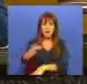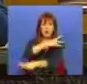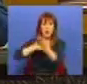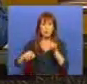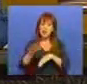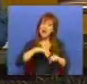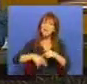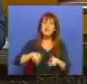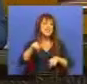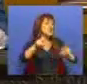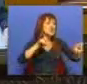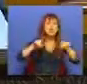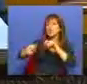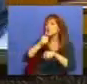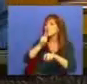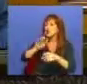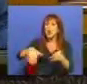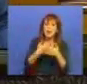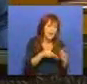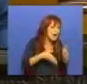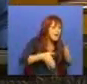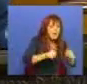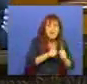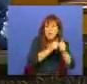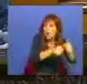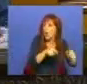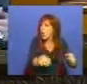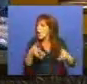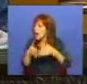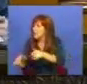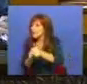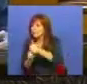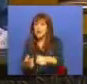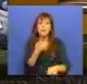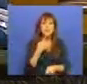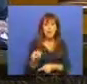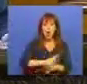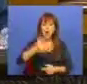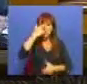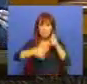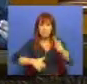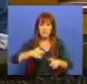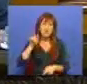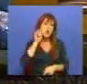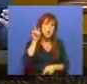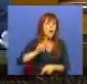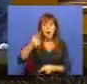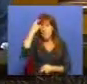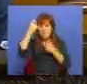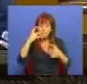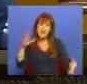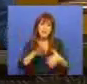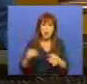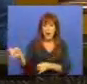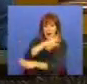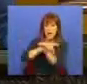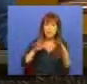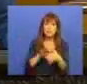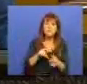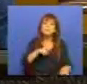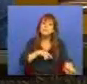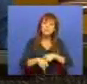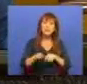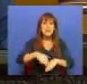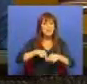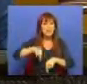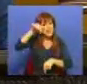fazer escolhas para os caminhos a seguir, é perceber aquilo que pensam as cidadãs e os cidadãos europeus sobre a política que se